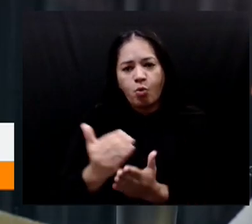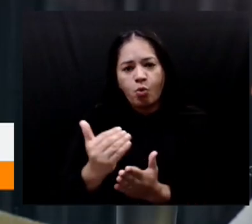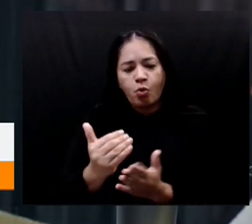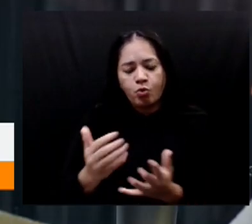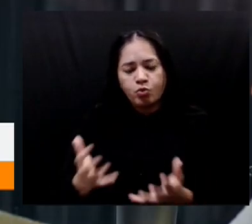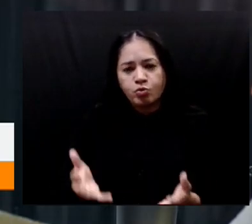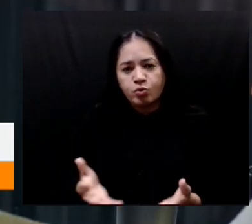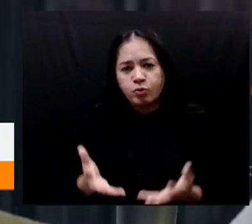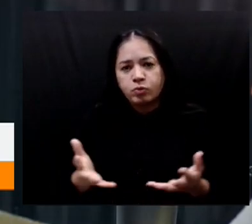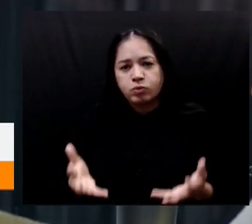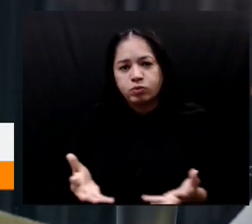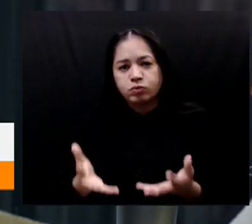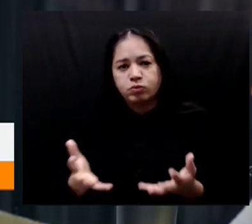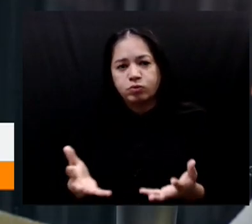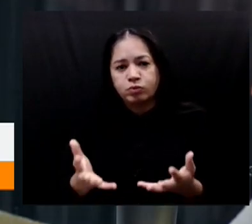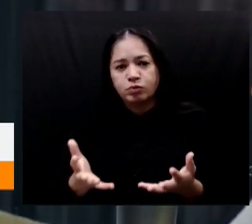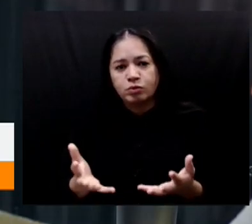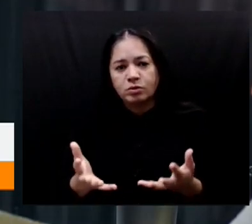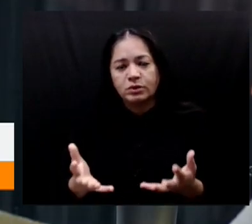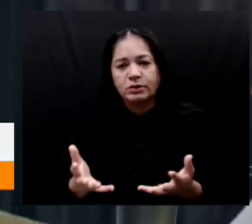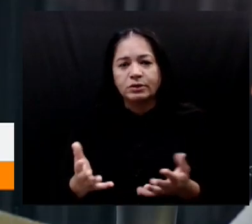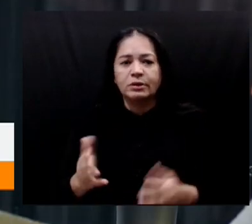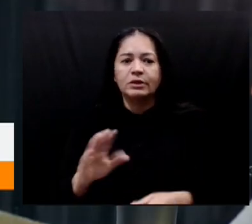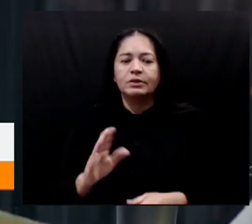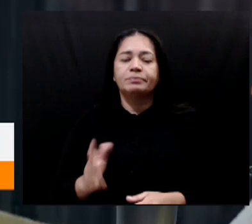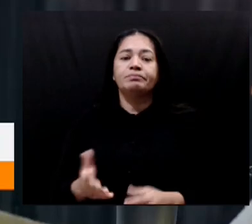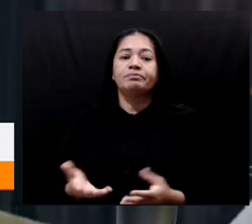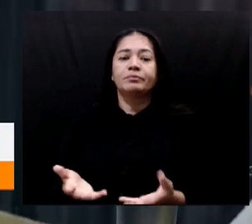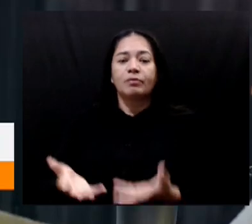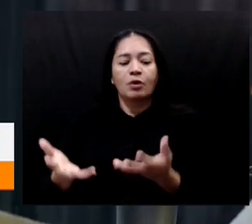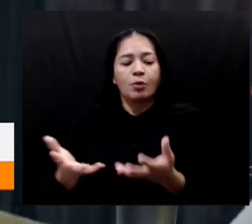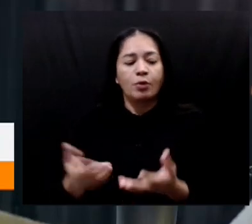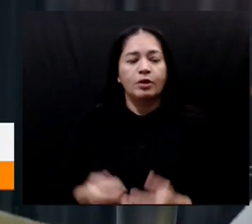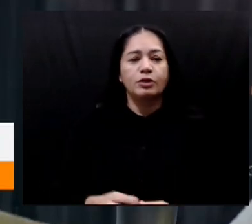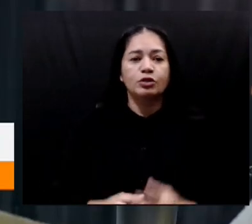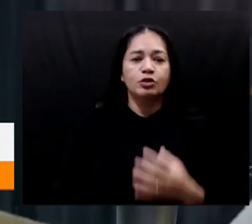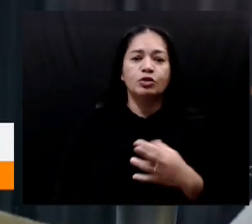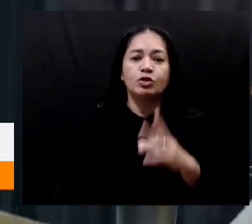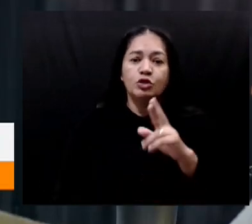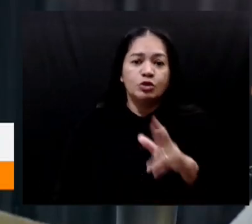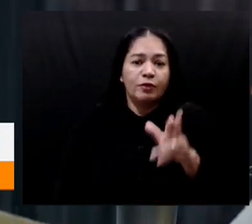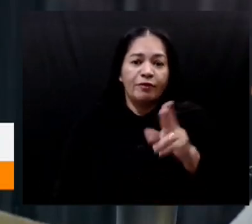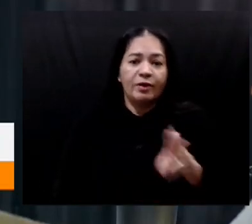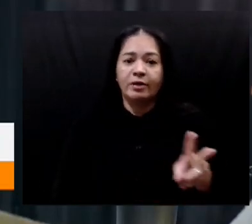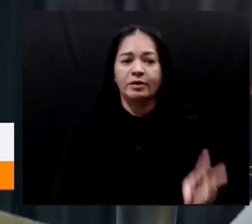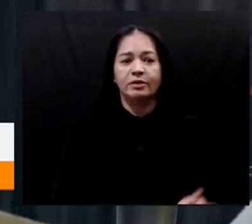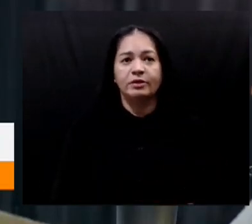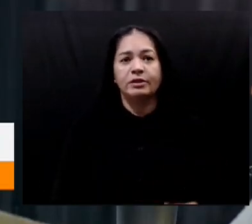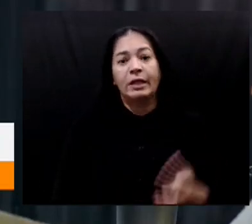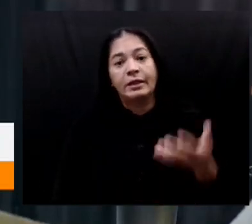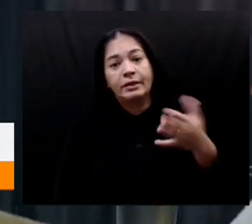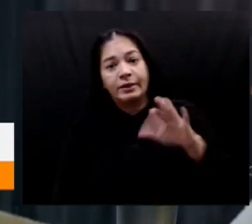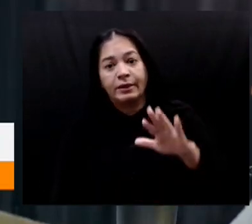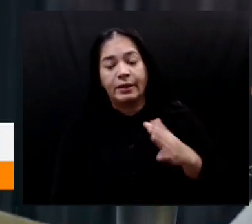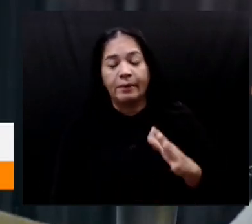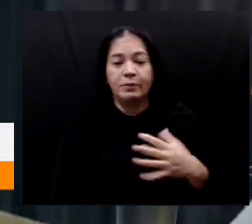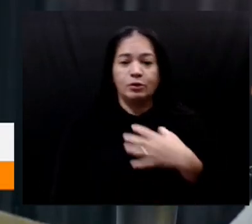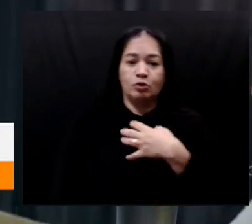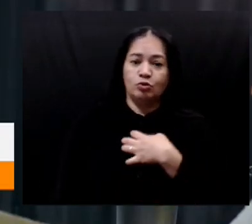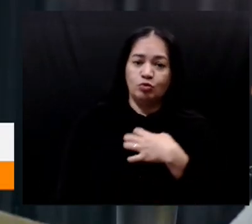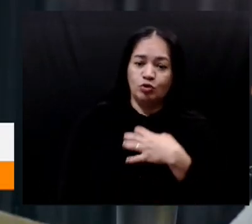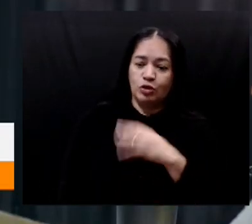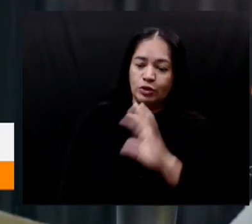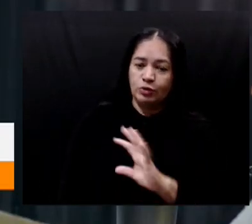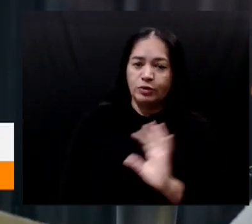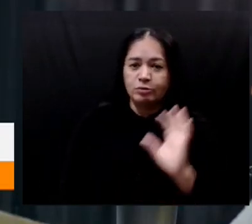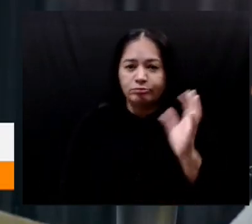palavra "punido" aqui entre aspas, diferencialmente. Então, dependendo da forma como isso vai acontecendo ao